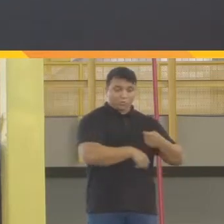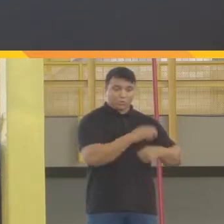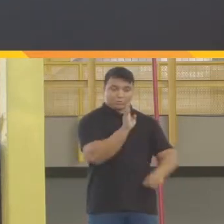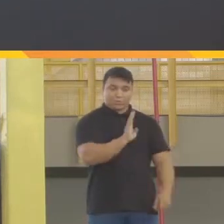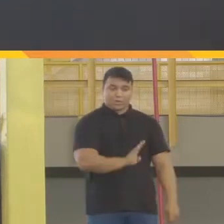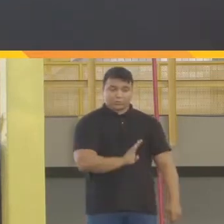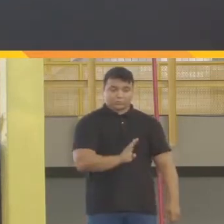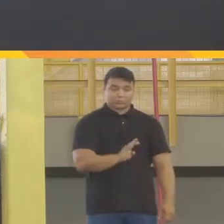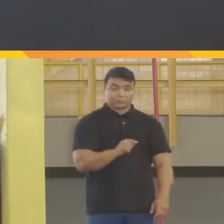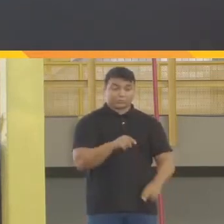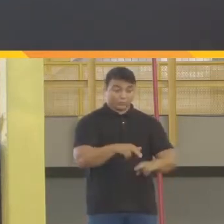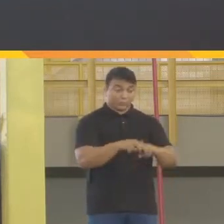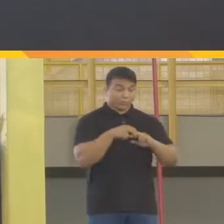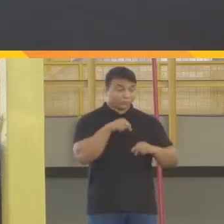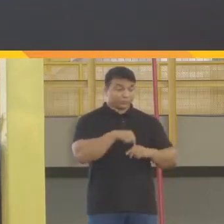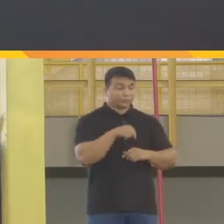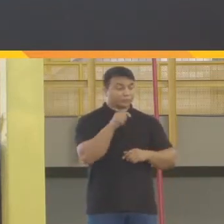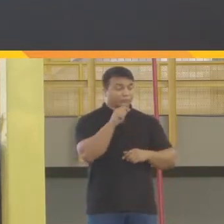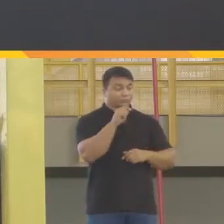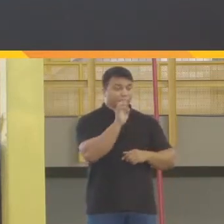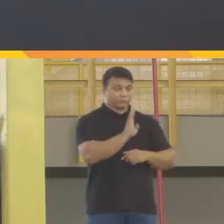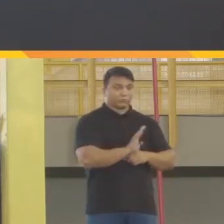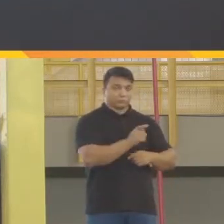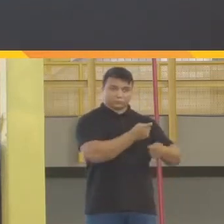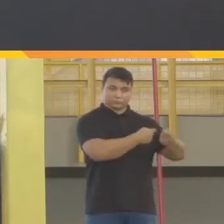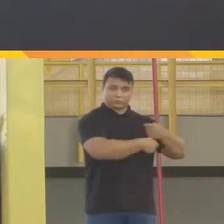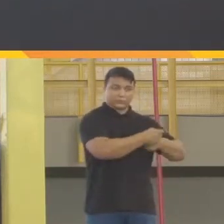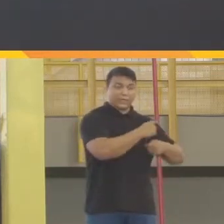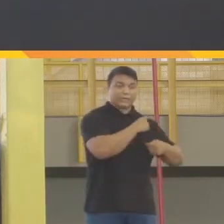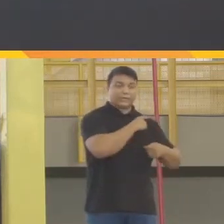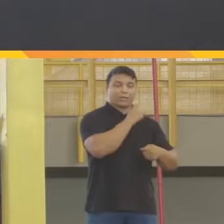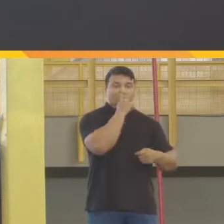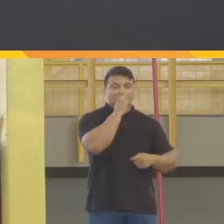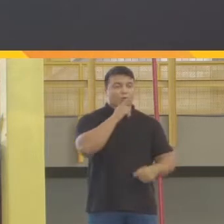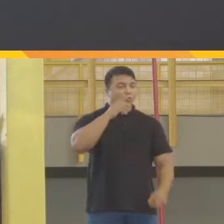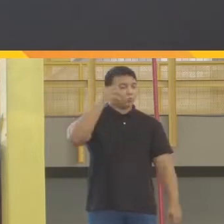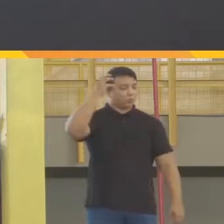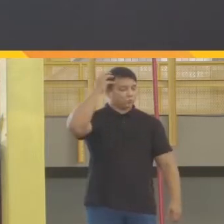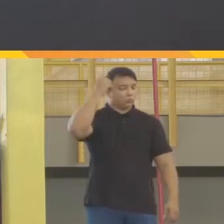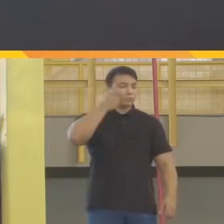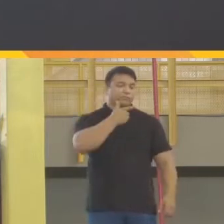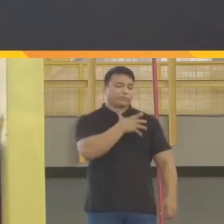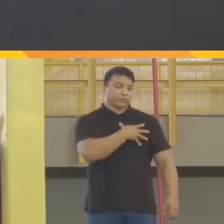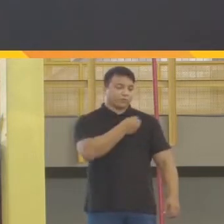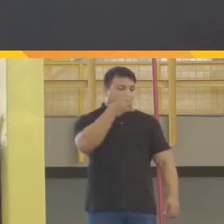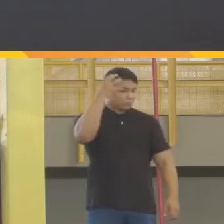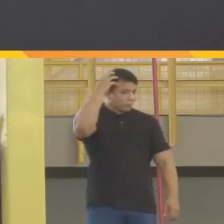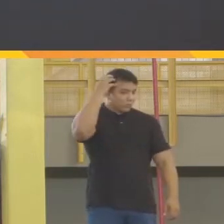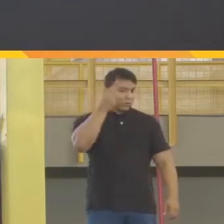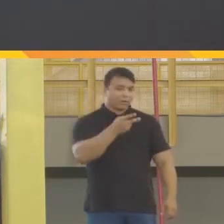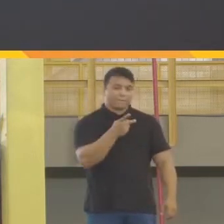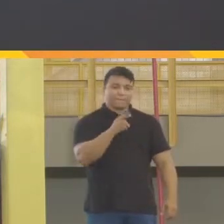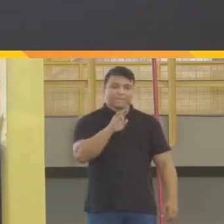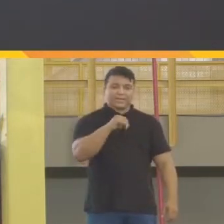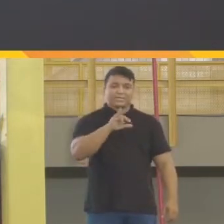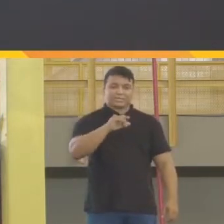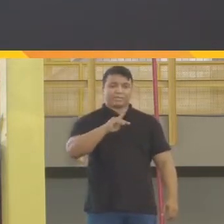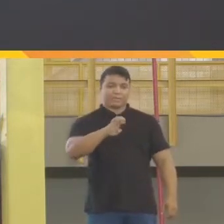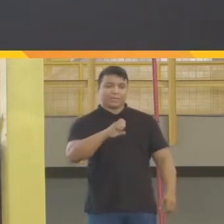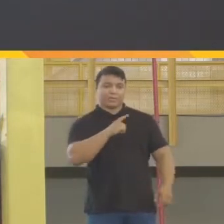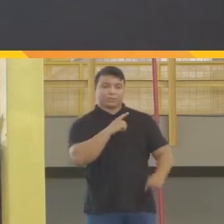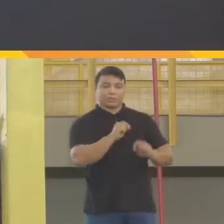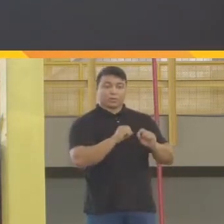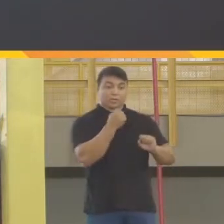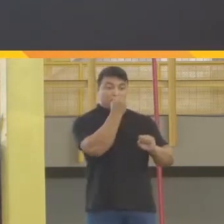agora, ó. É por isso que, embora o príncipe tenha dado permissão para que a